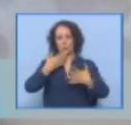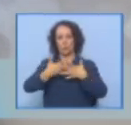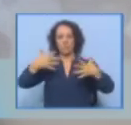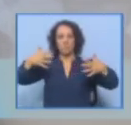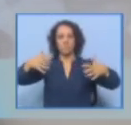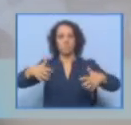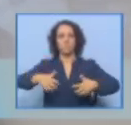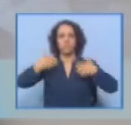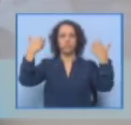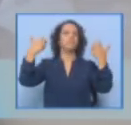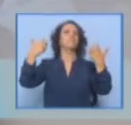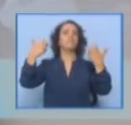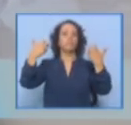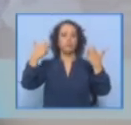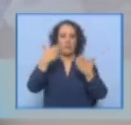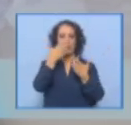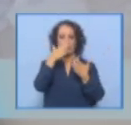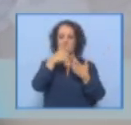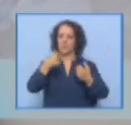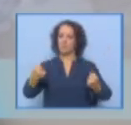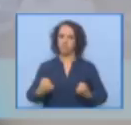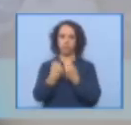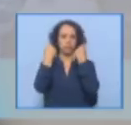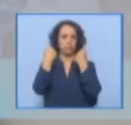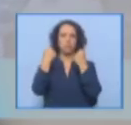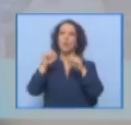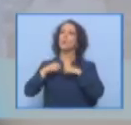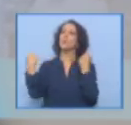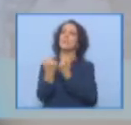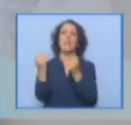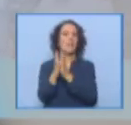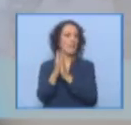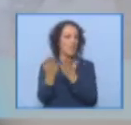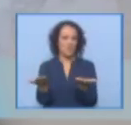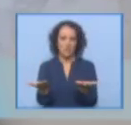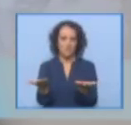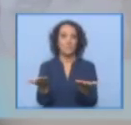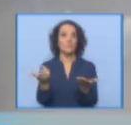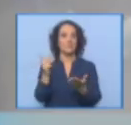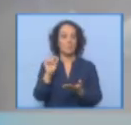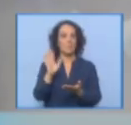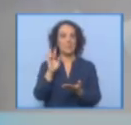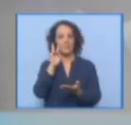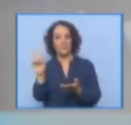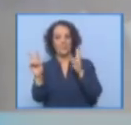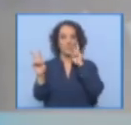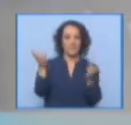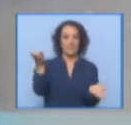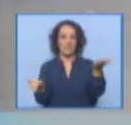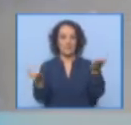facto, algo que é aparentemente incompatível com a doutrina social da Igreja, por exemplo. E há que ter em conta, sem dúvida, os dois elementos, não